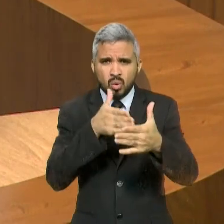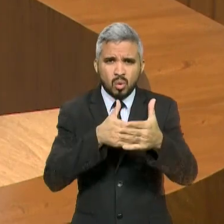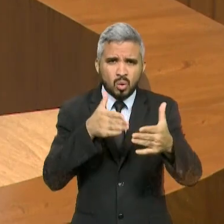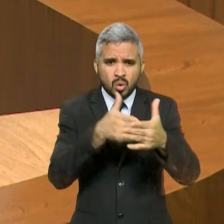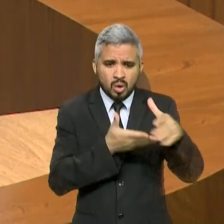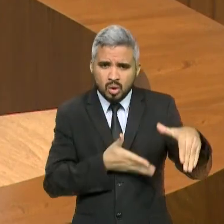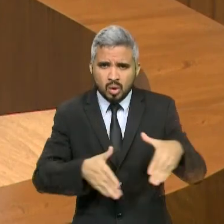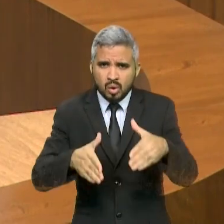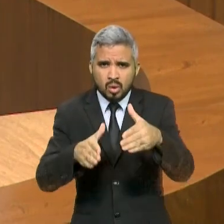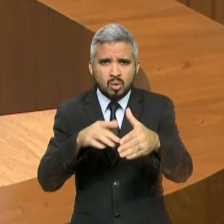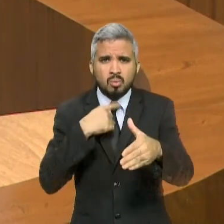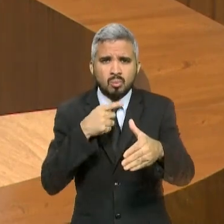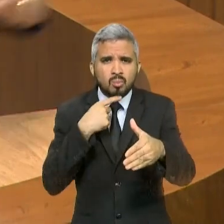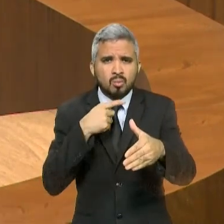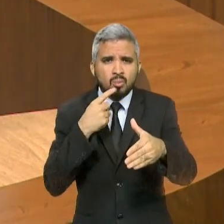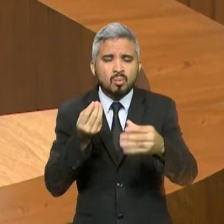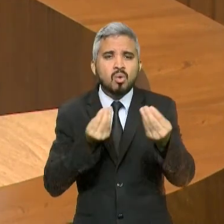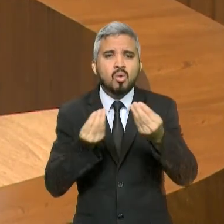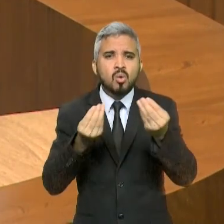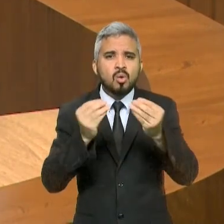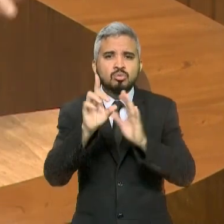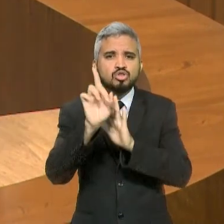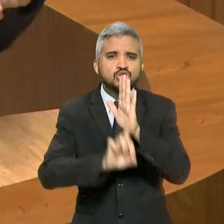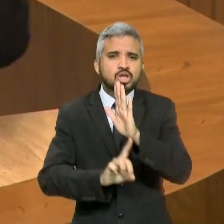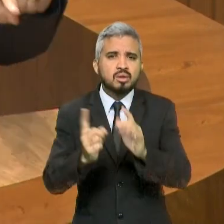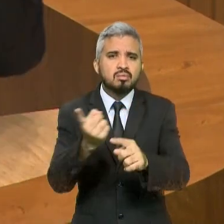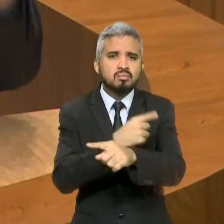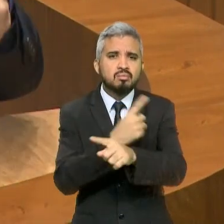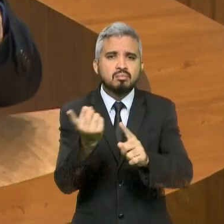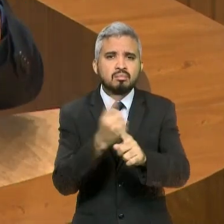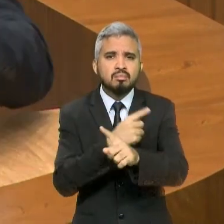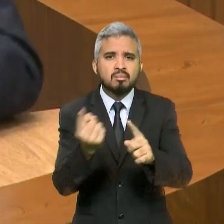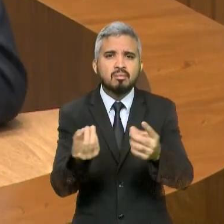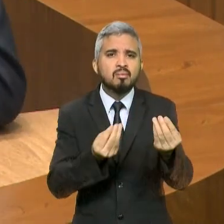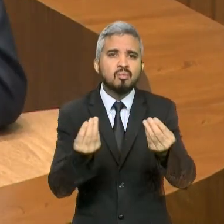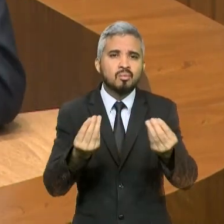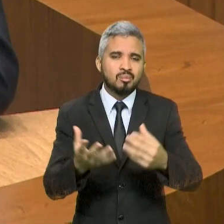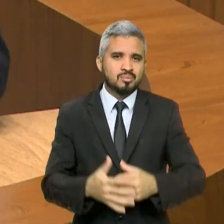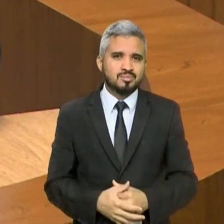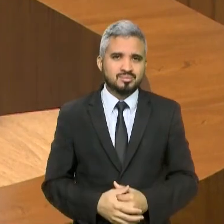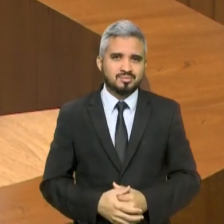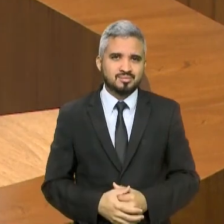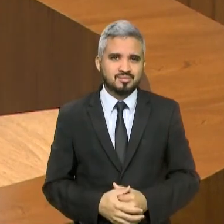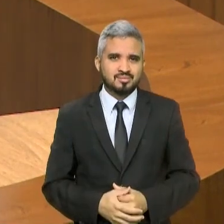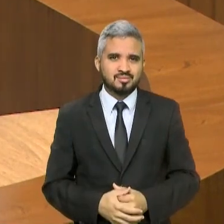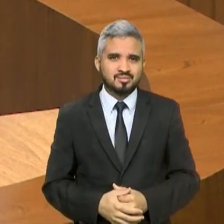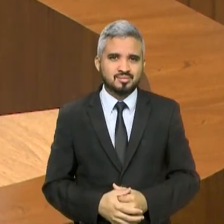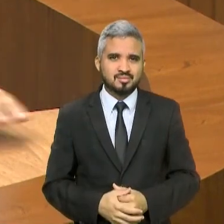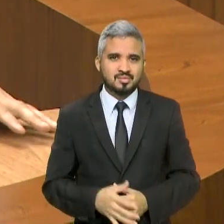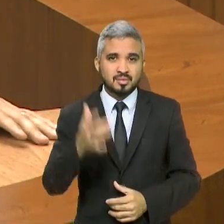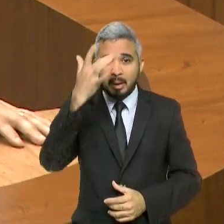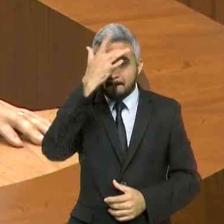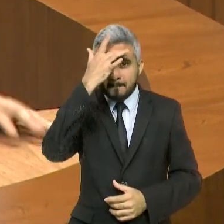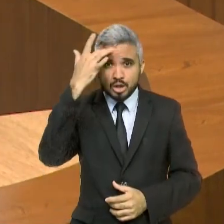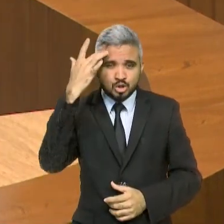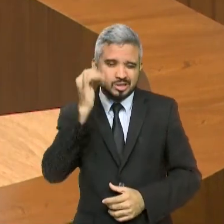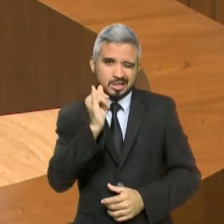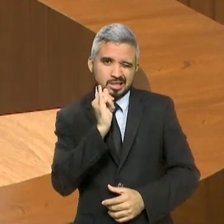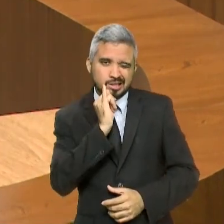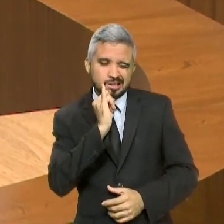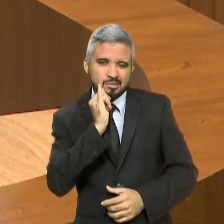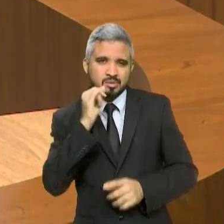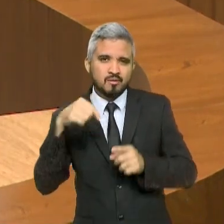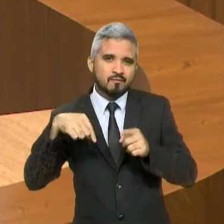doente planejar a sua ida, mas não ter a certeza da sua volta, porque vai ter um ferry que é limitado até